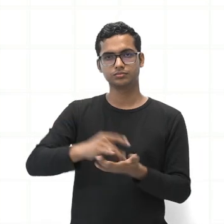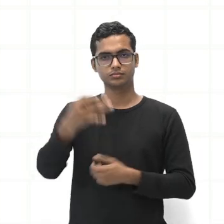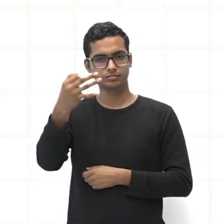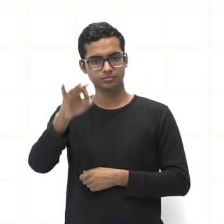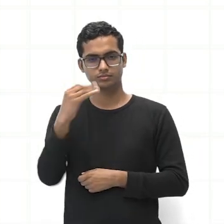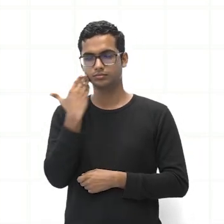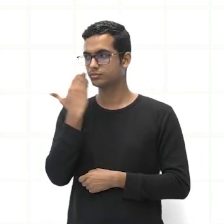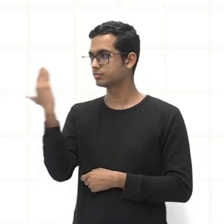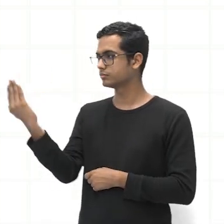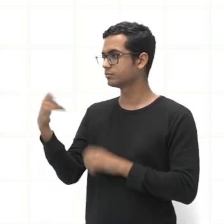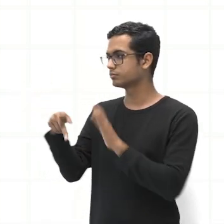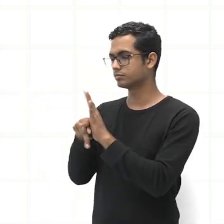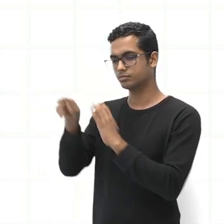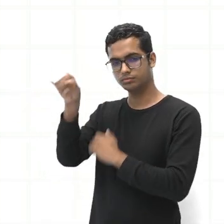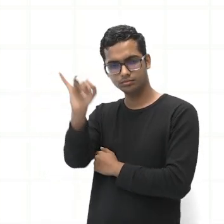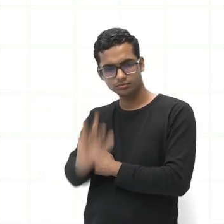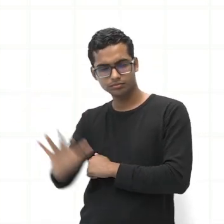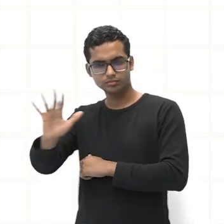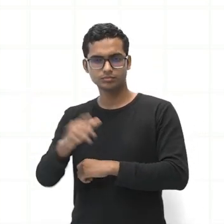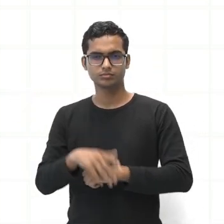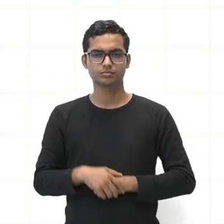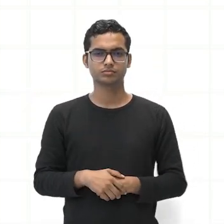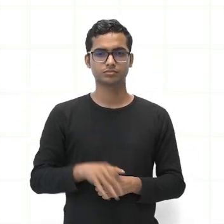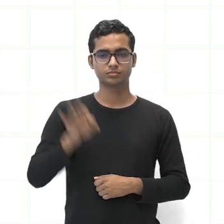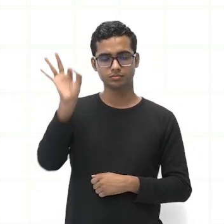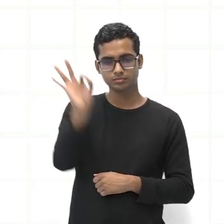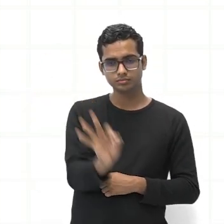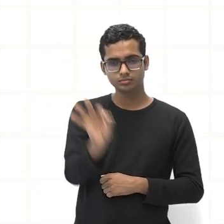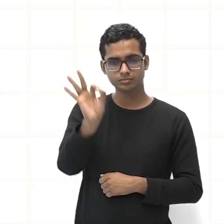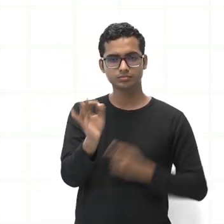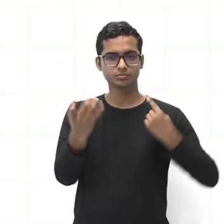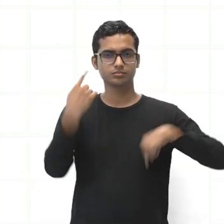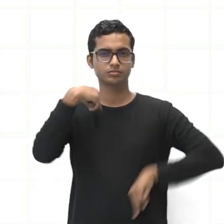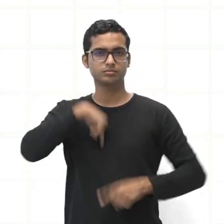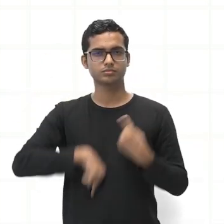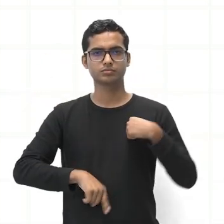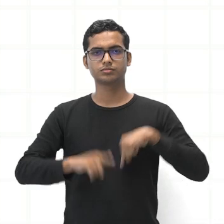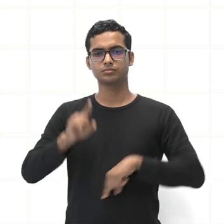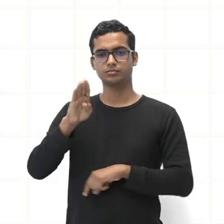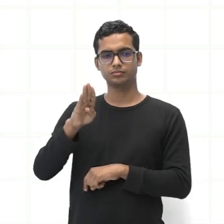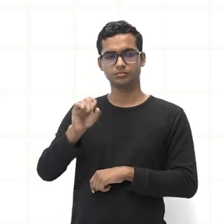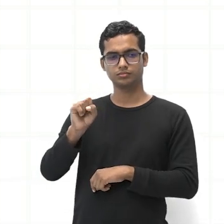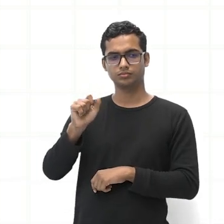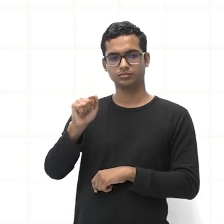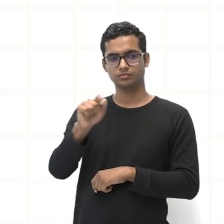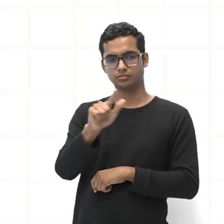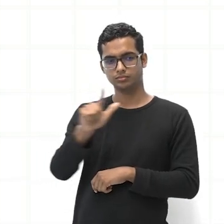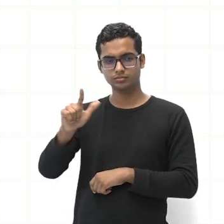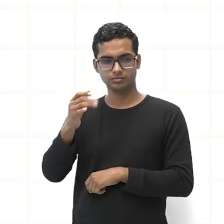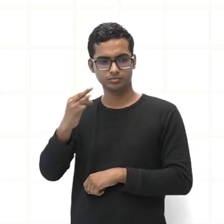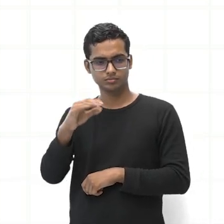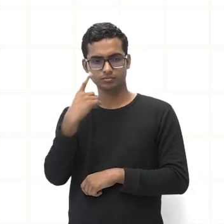observar aqui a nossa imagem. A taxa metabólica basal alta